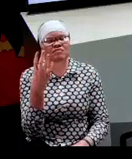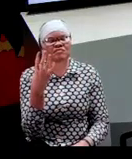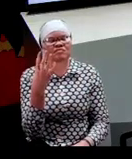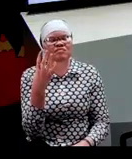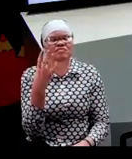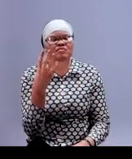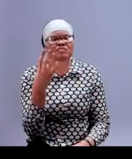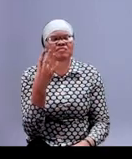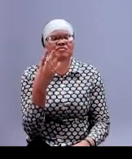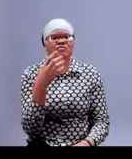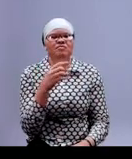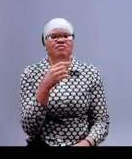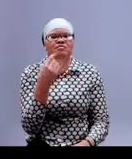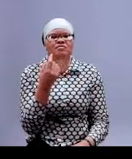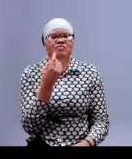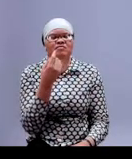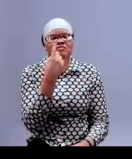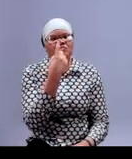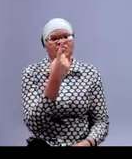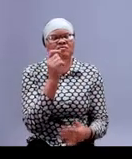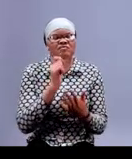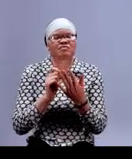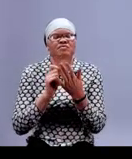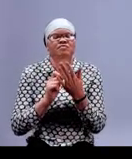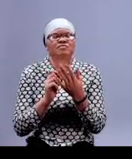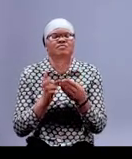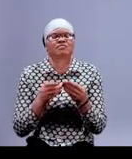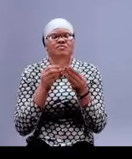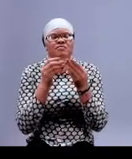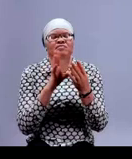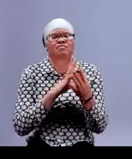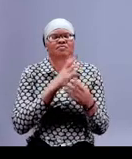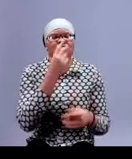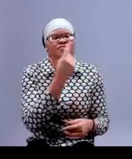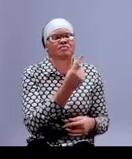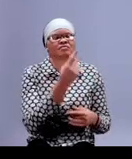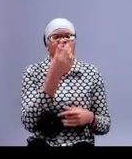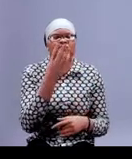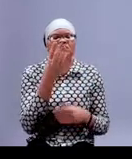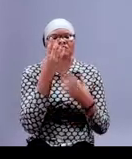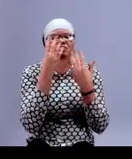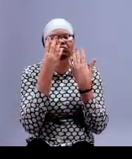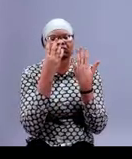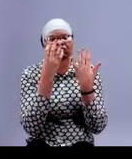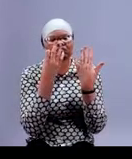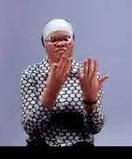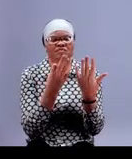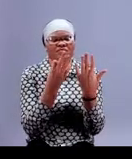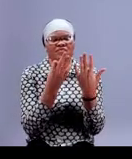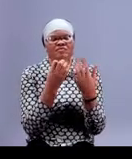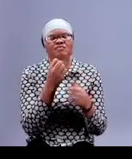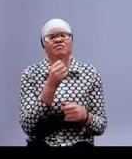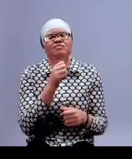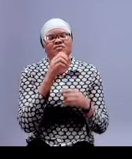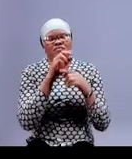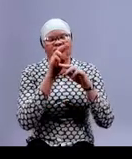mais um problema um distrito recebeu 136 carteiras para distribuir